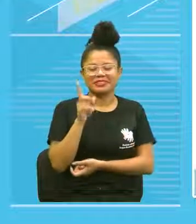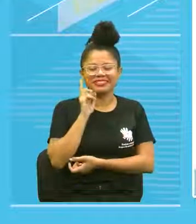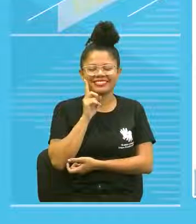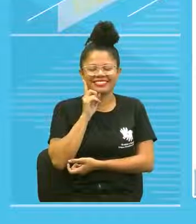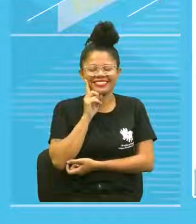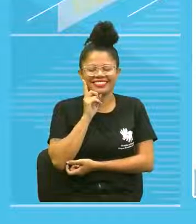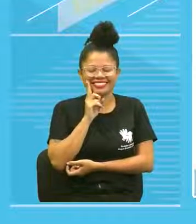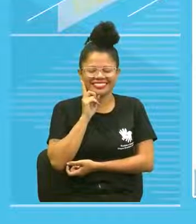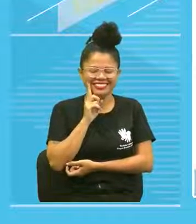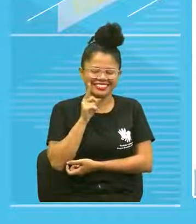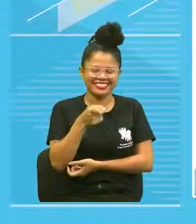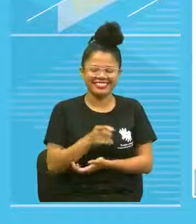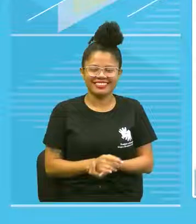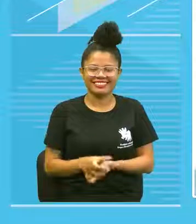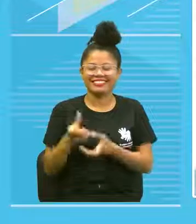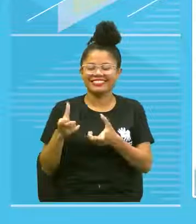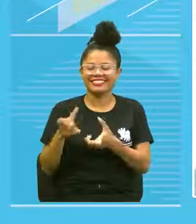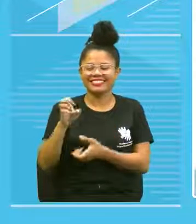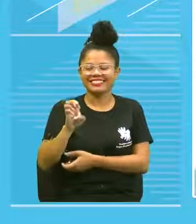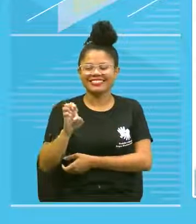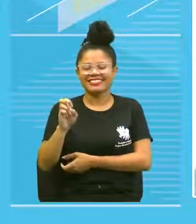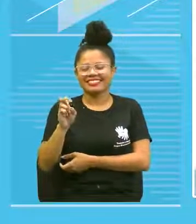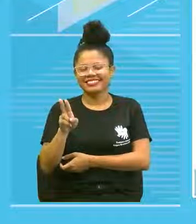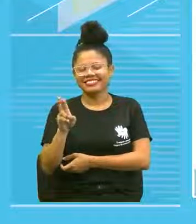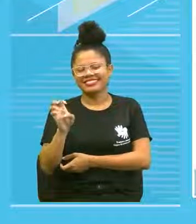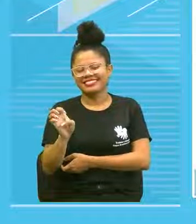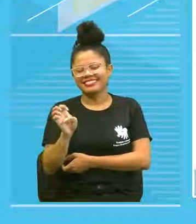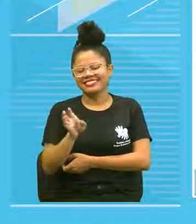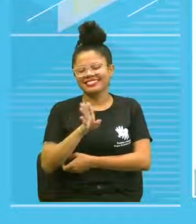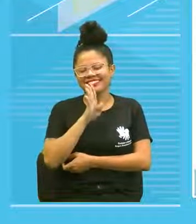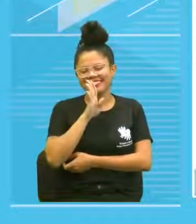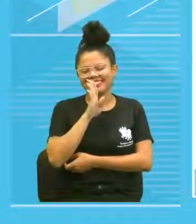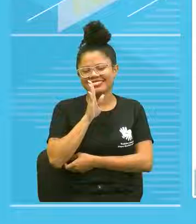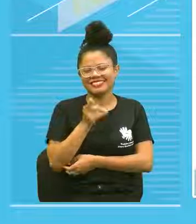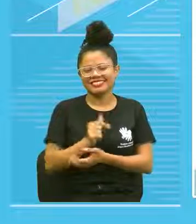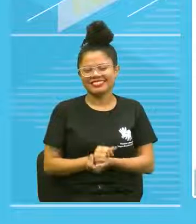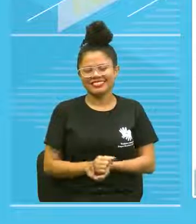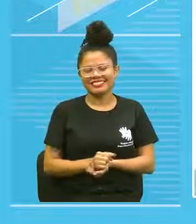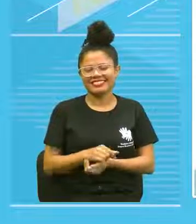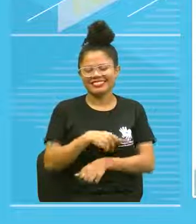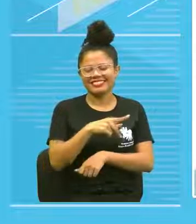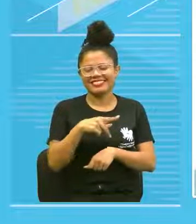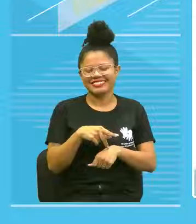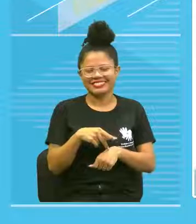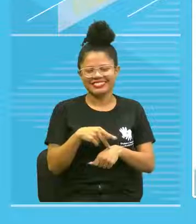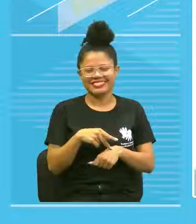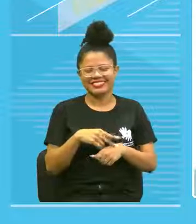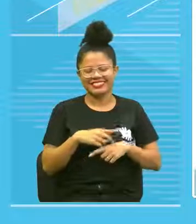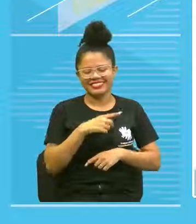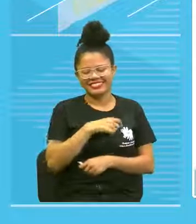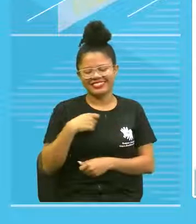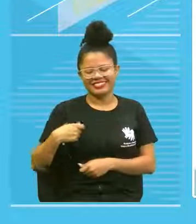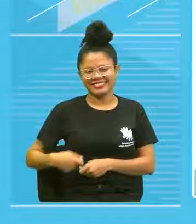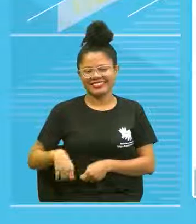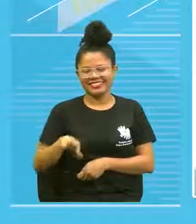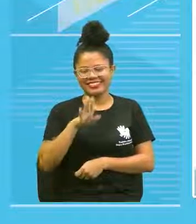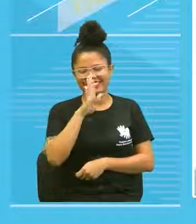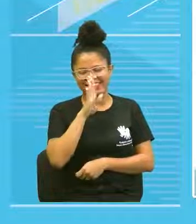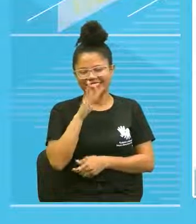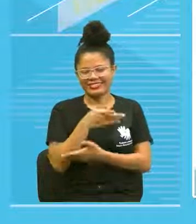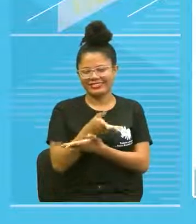tudinho a da União Europeia e a China Pet e